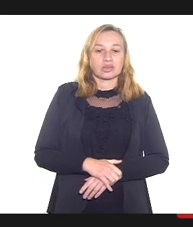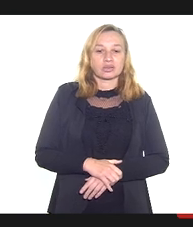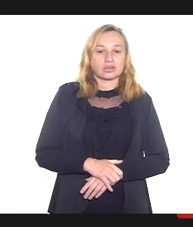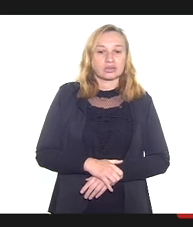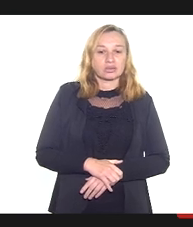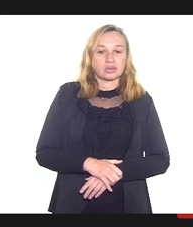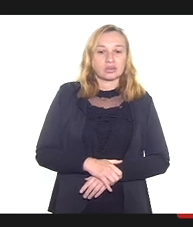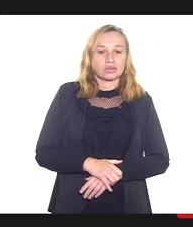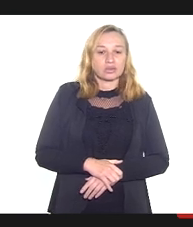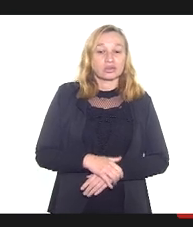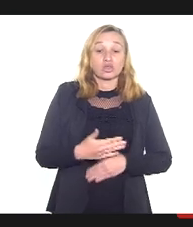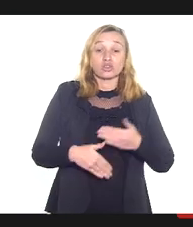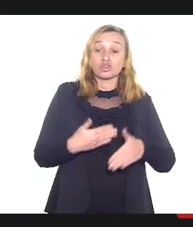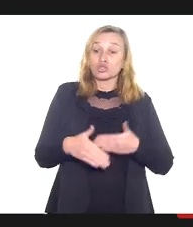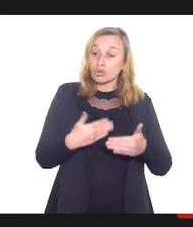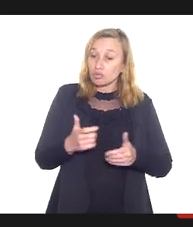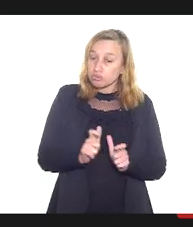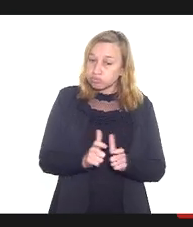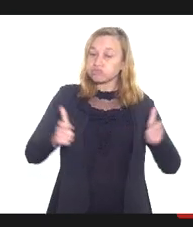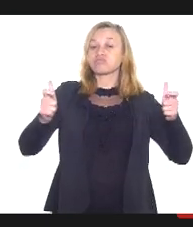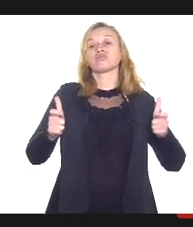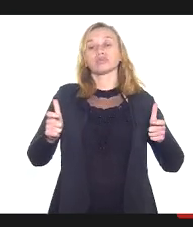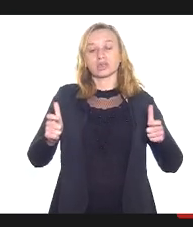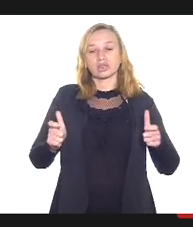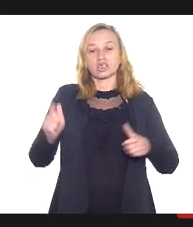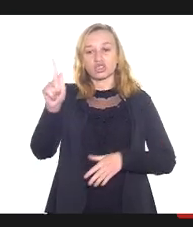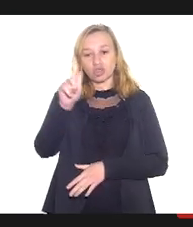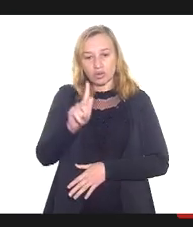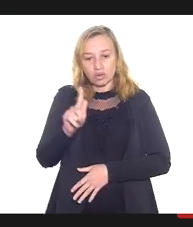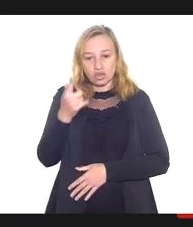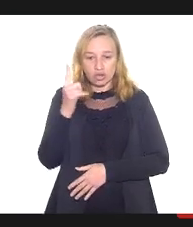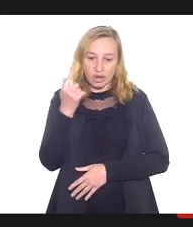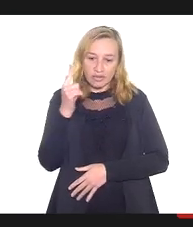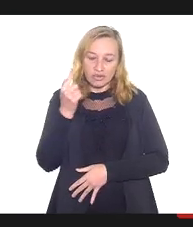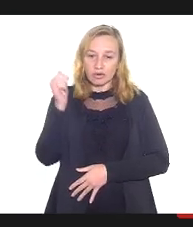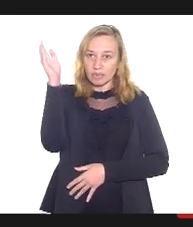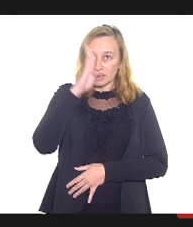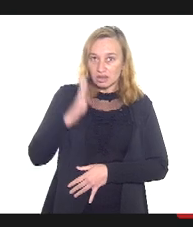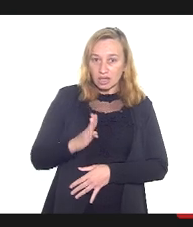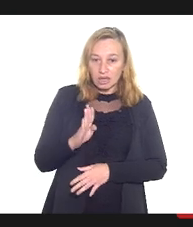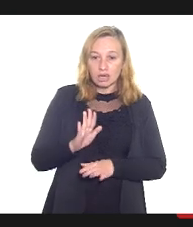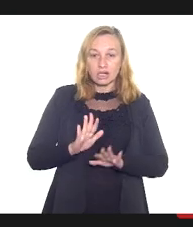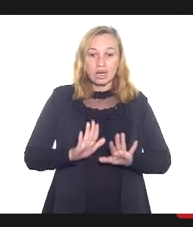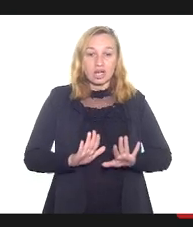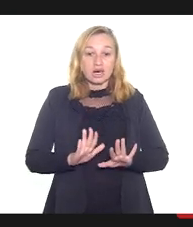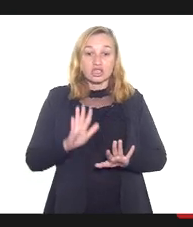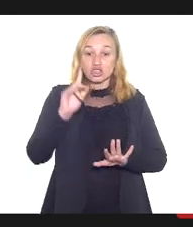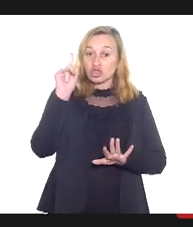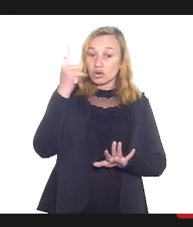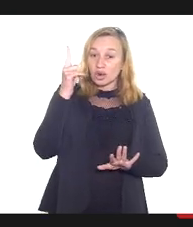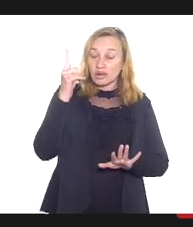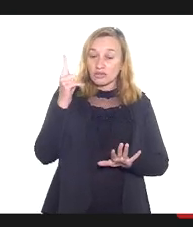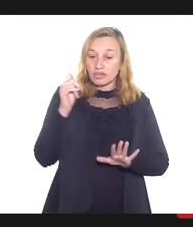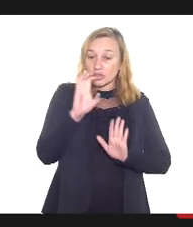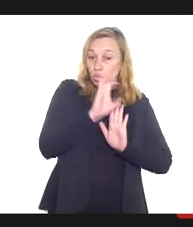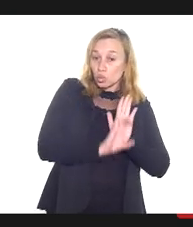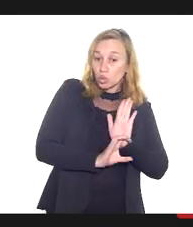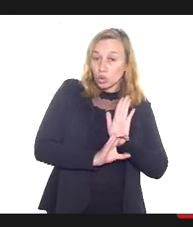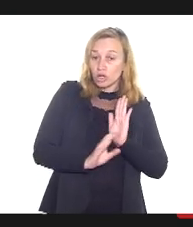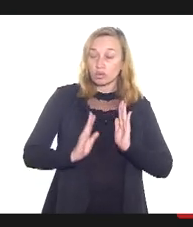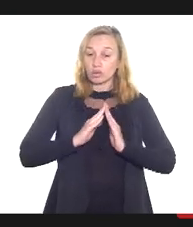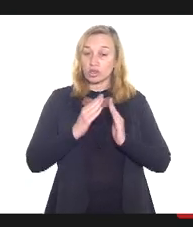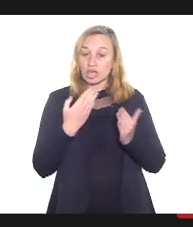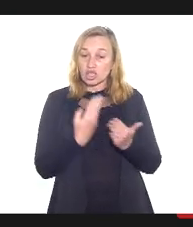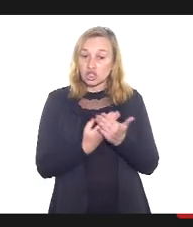dando um desenvolvimento bastante grande à geografia brasileira, né, embora a geografia no currículo escolar do Brasil